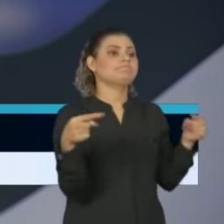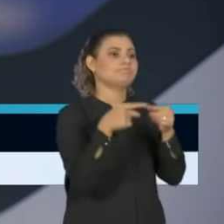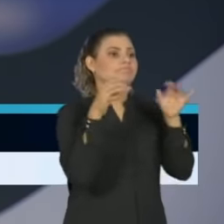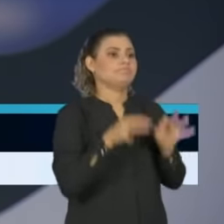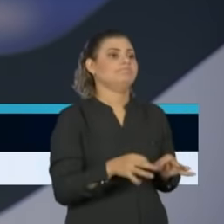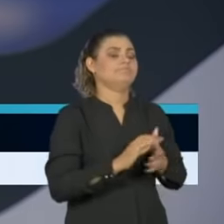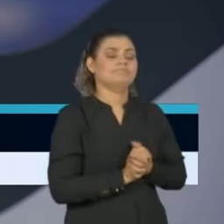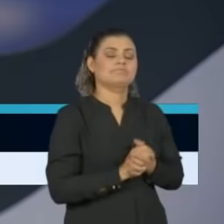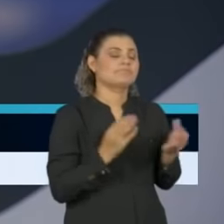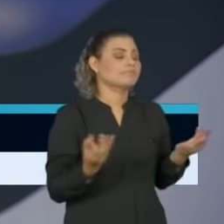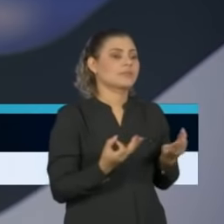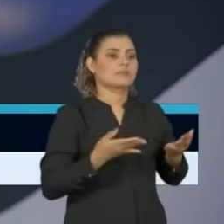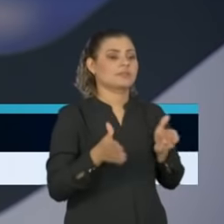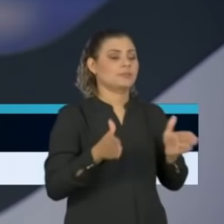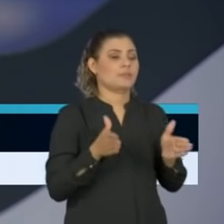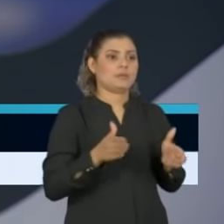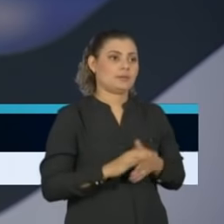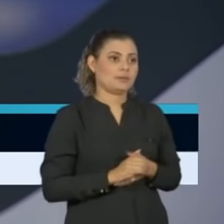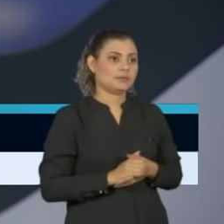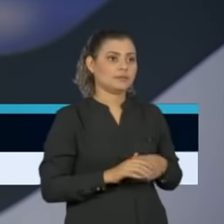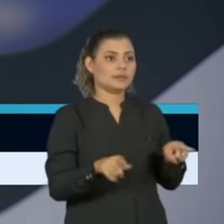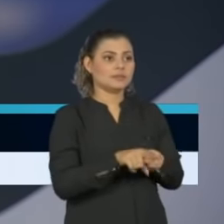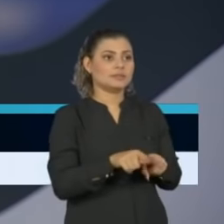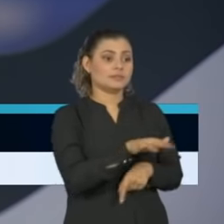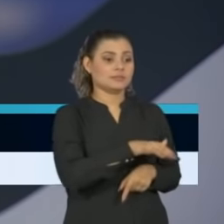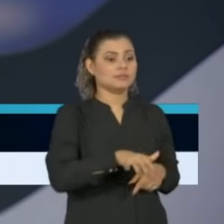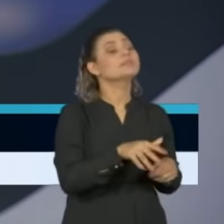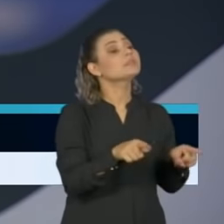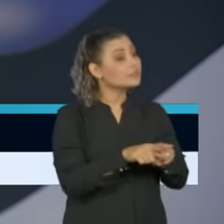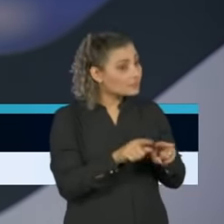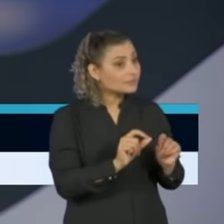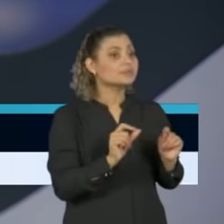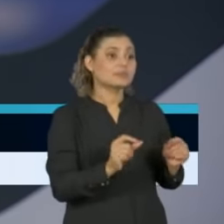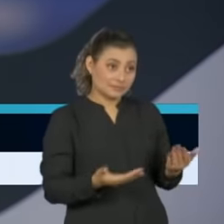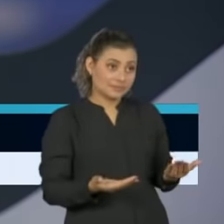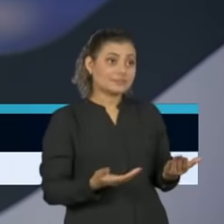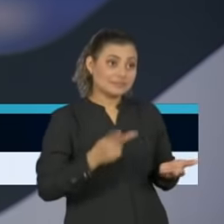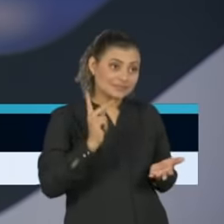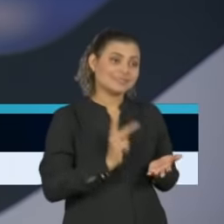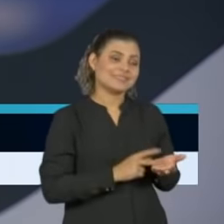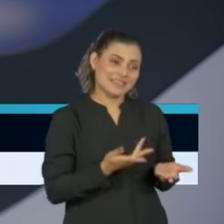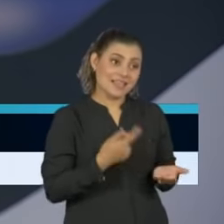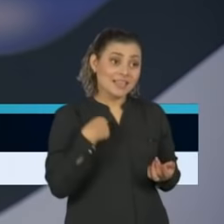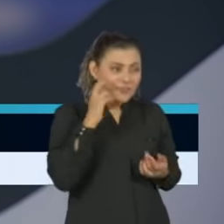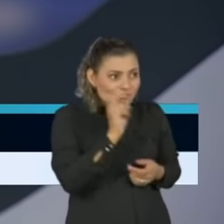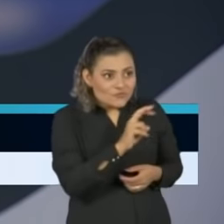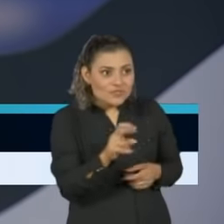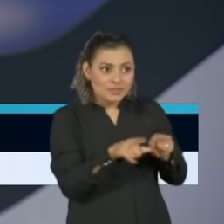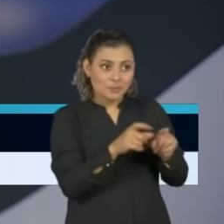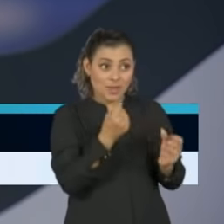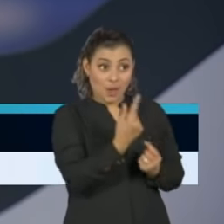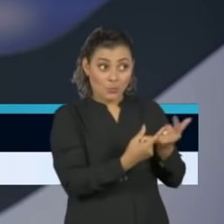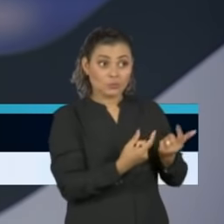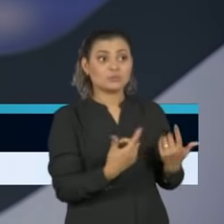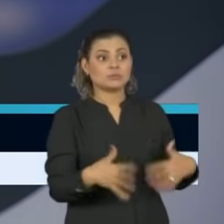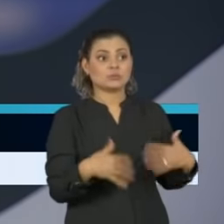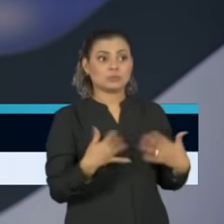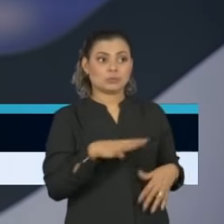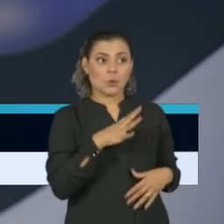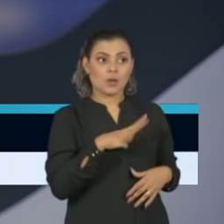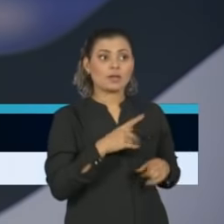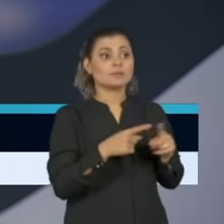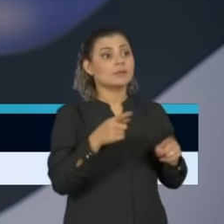extremamente apropriadas. Elas têm uma implicação seríssima de coragem, mas eu estou vendo também, tem que ter muita coragem, mas estou vendo também o